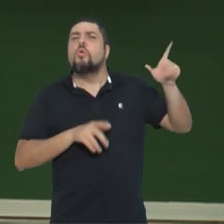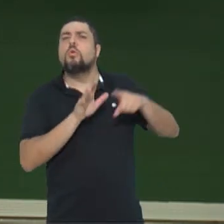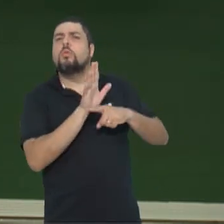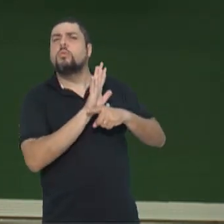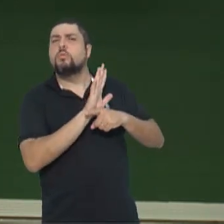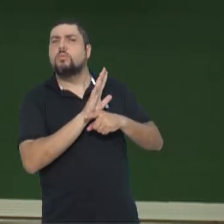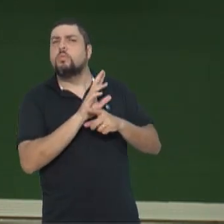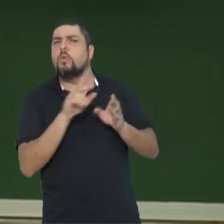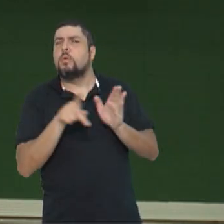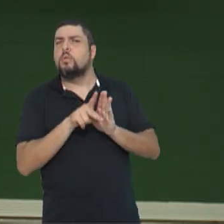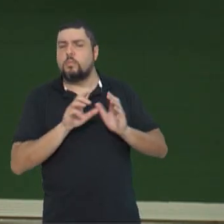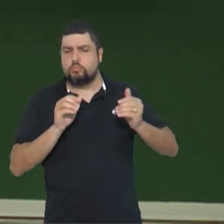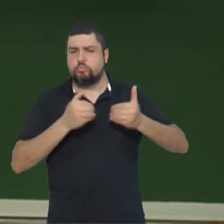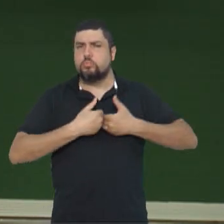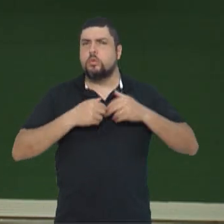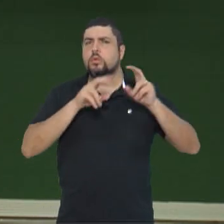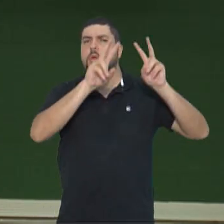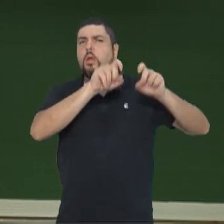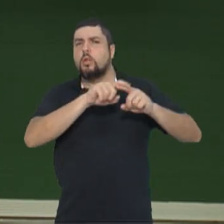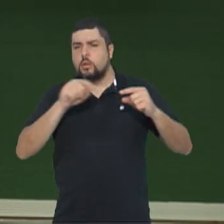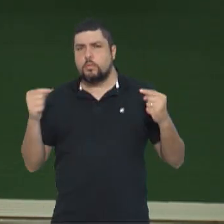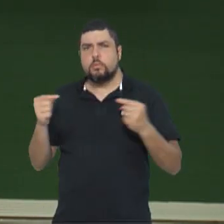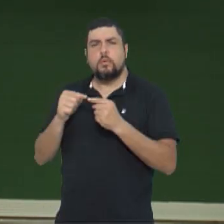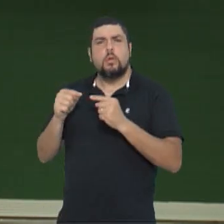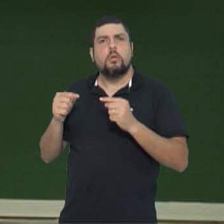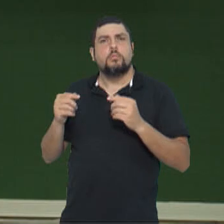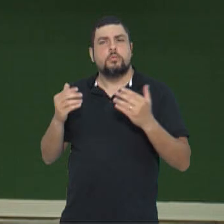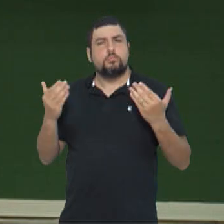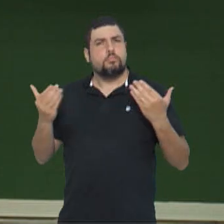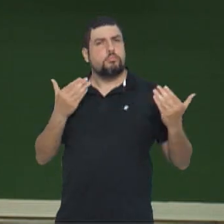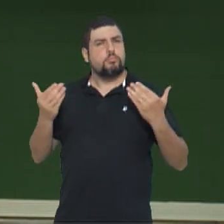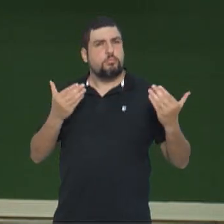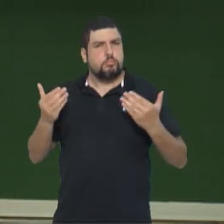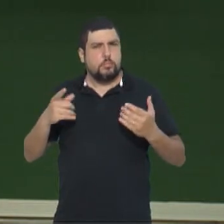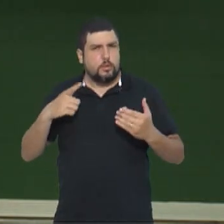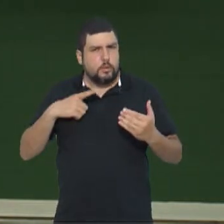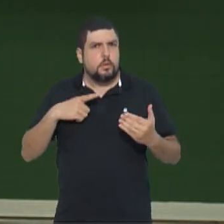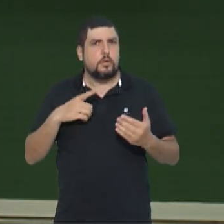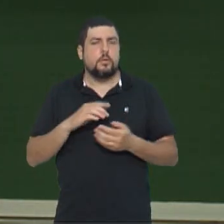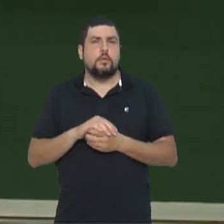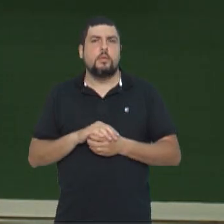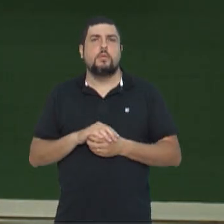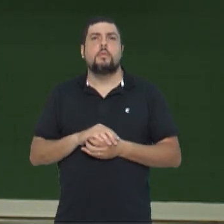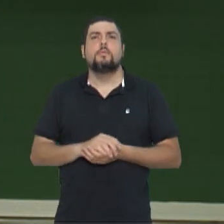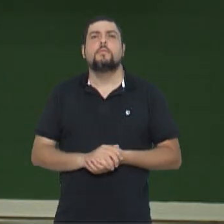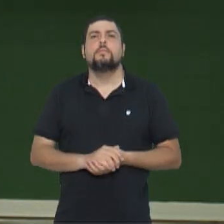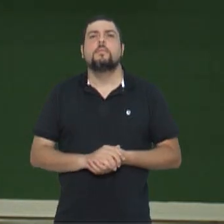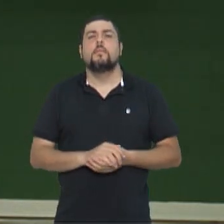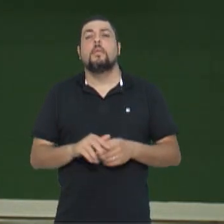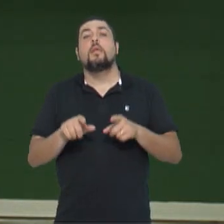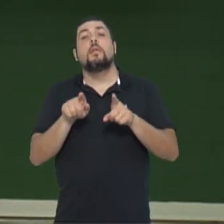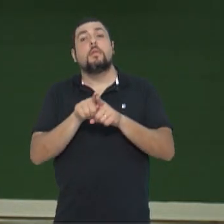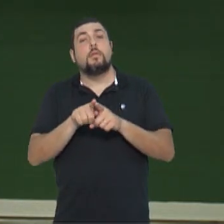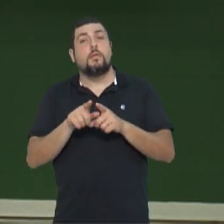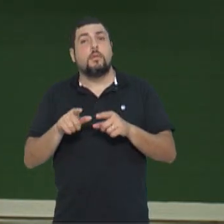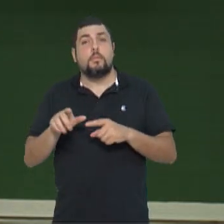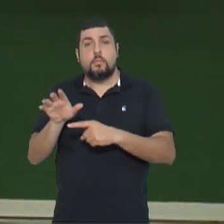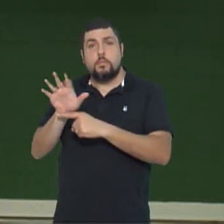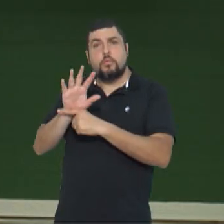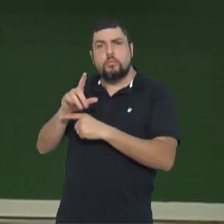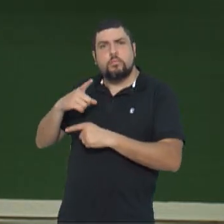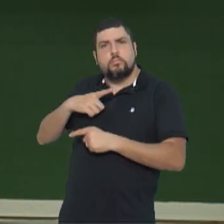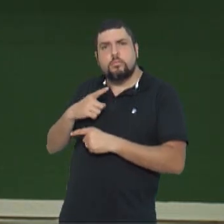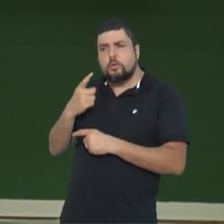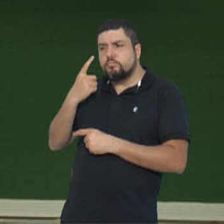por exemplo? Poderia citar, né? A Caroline poderia ter feito isso, se a gente pensar nessa comparação. Alguma curiosidade do filme para